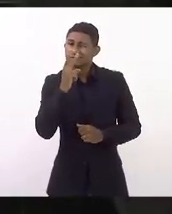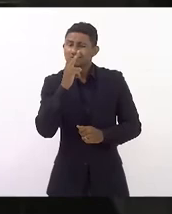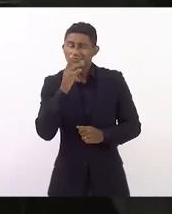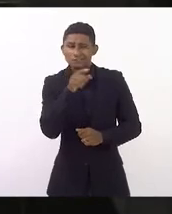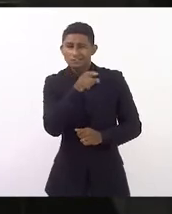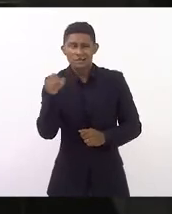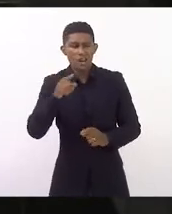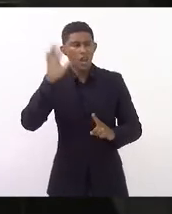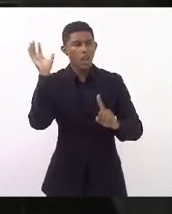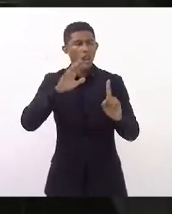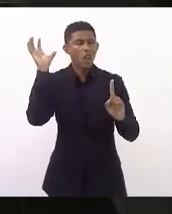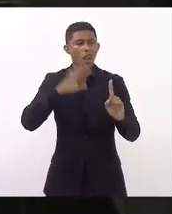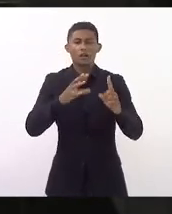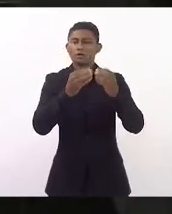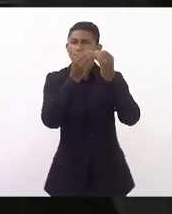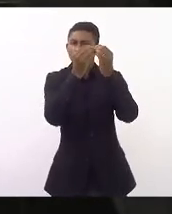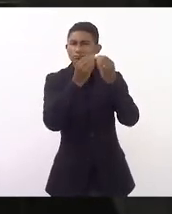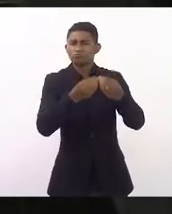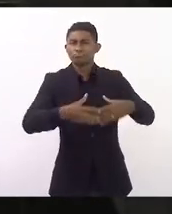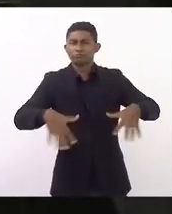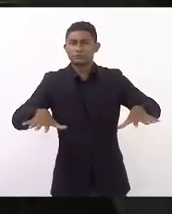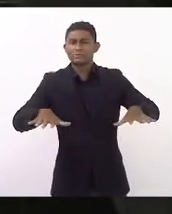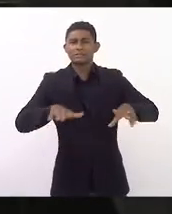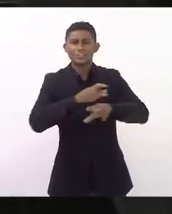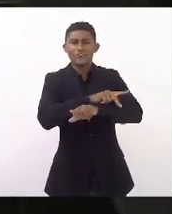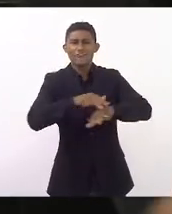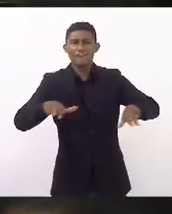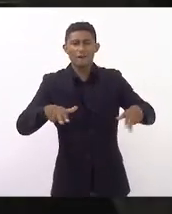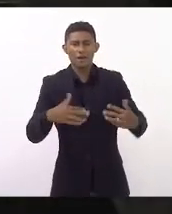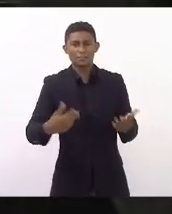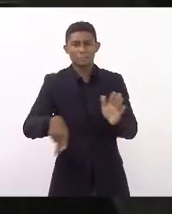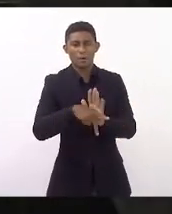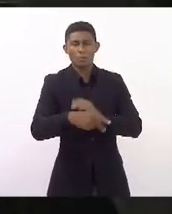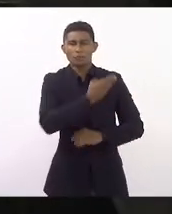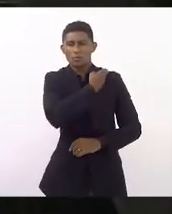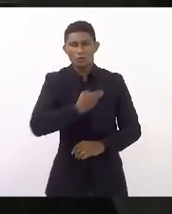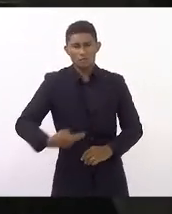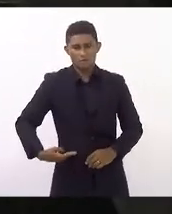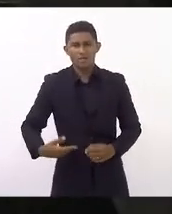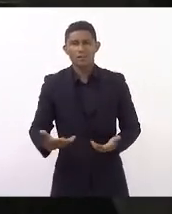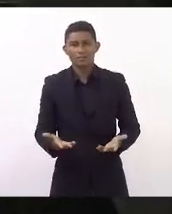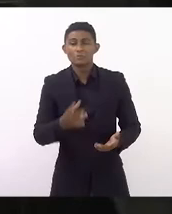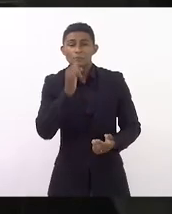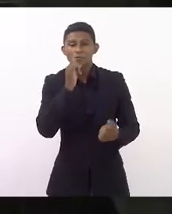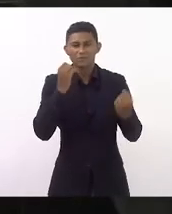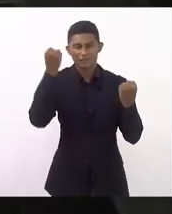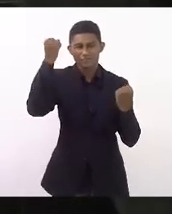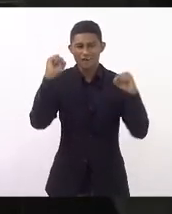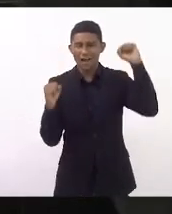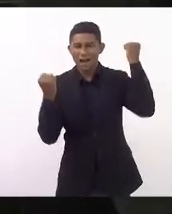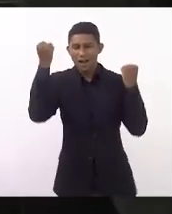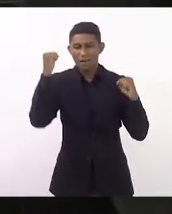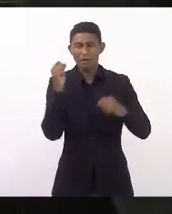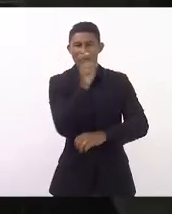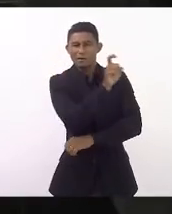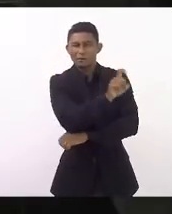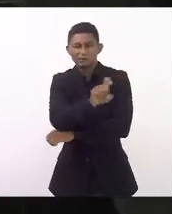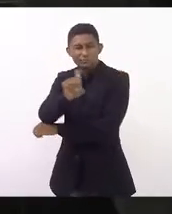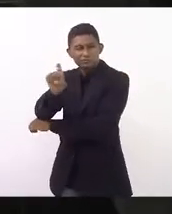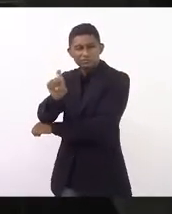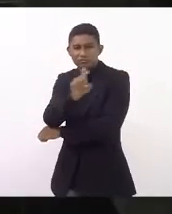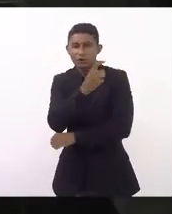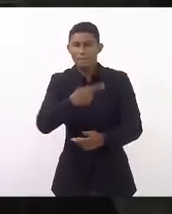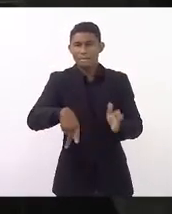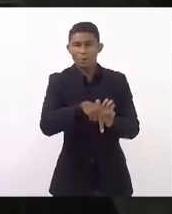destroçando os equipamentos públicos que nós tínhamos, como, por exemplo, as fábricas de fertilizantes subsidiárias da Petrobras, que foram